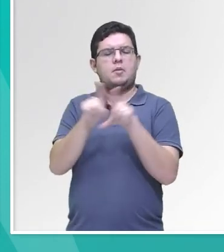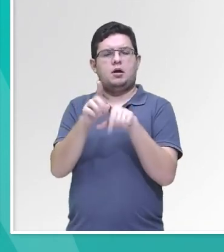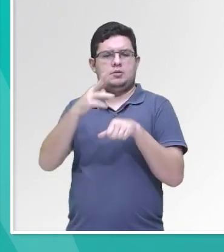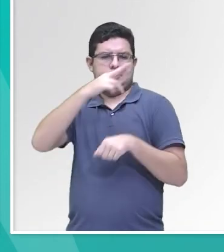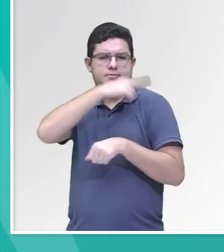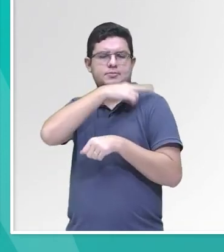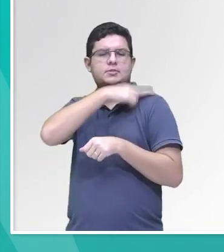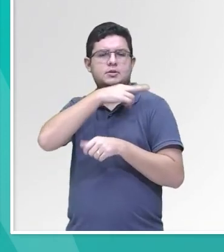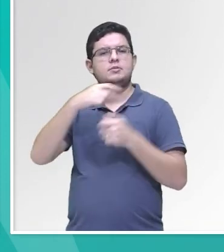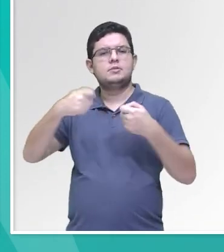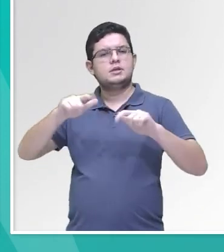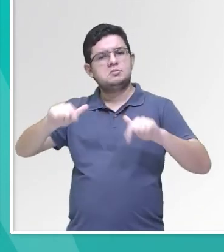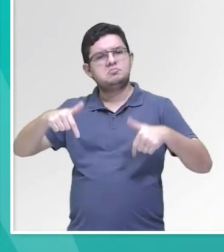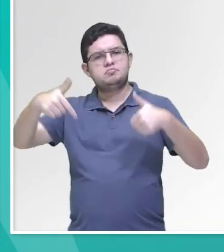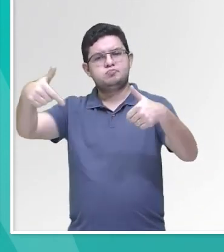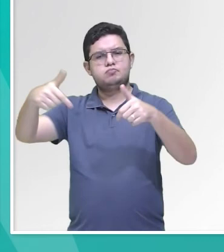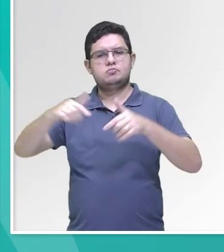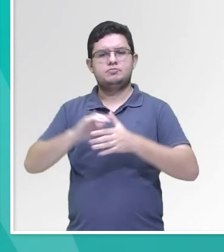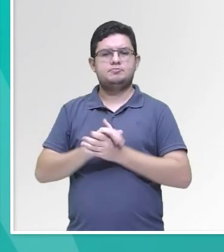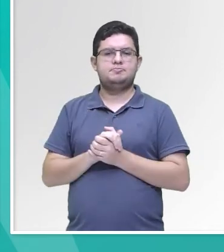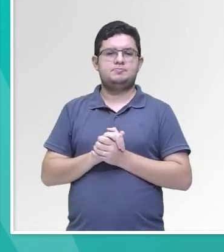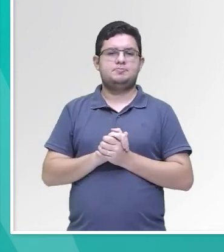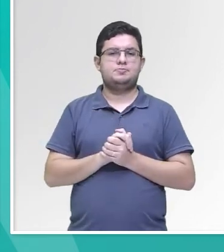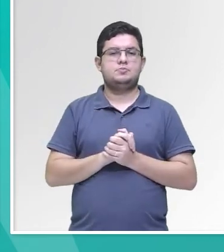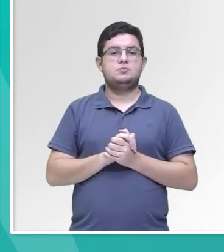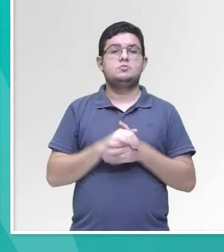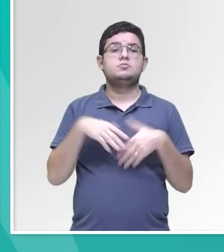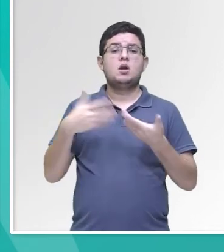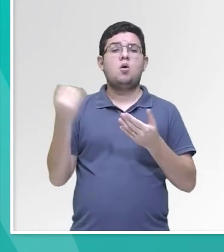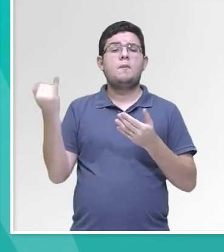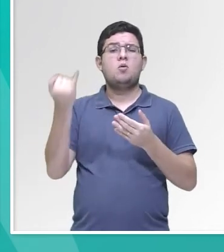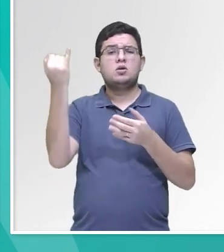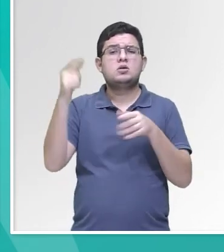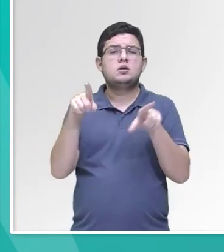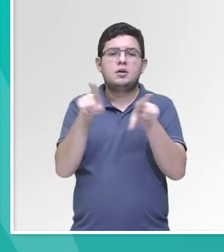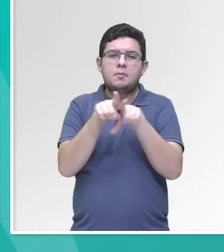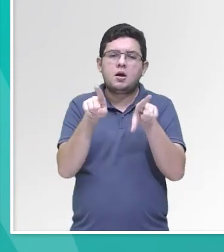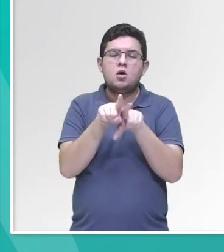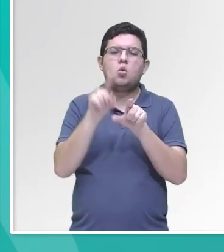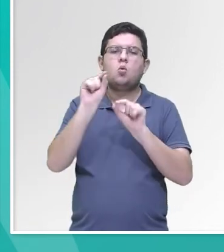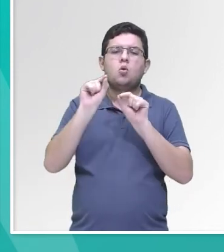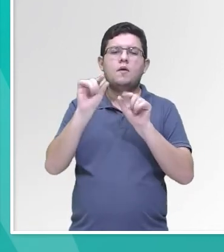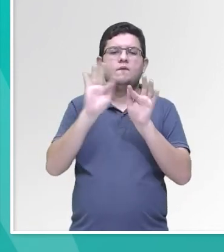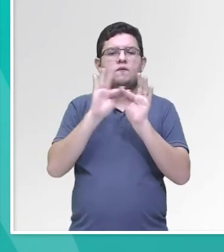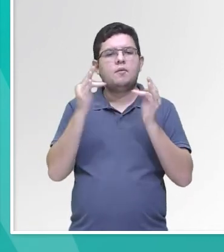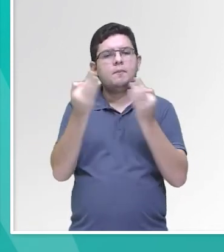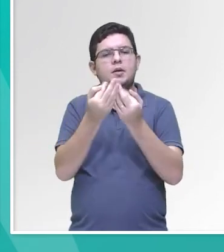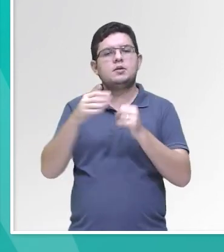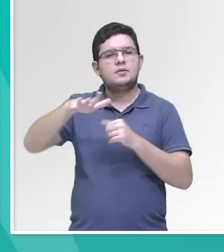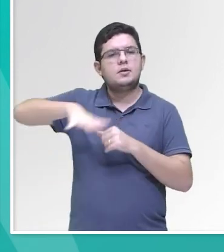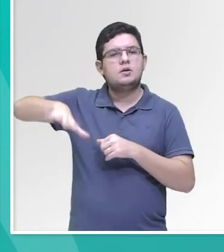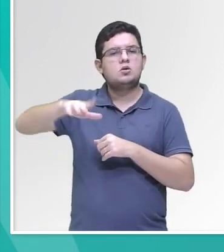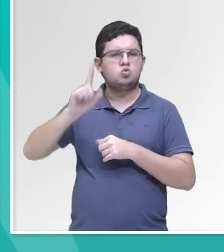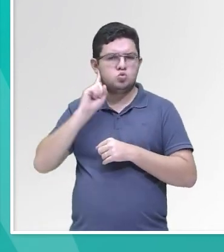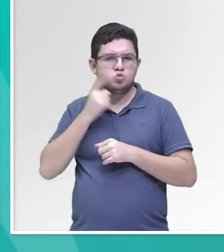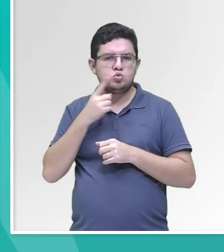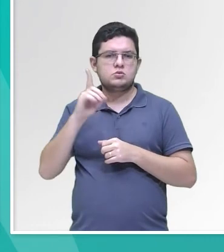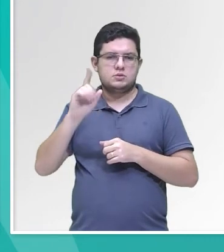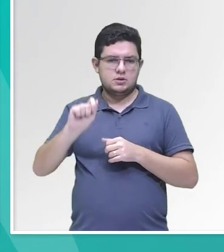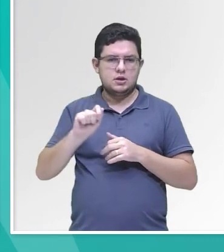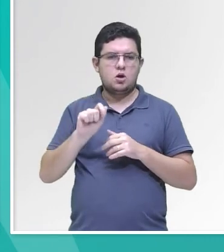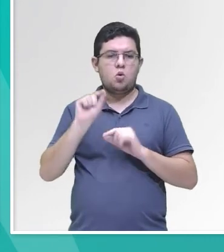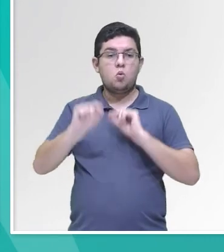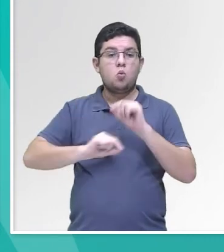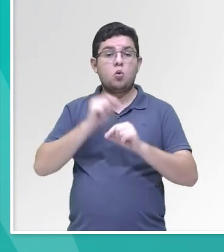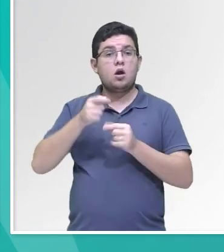nossa parte também. Olha só. É imprescindível ainda que as famílias desses deficientes exijam do